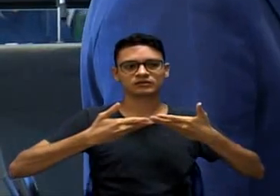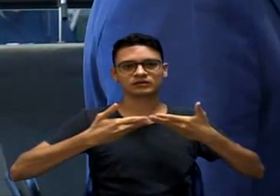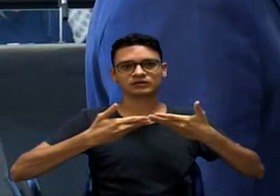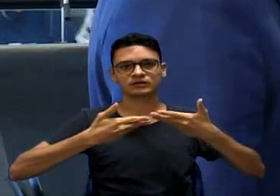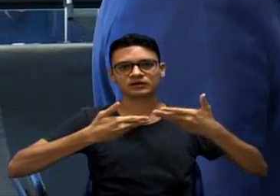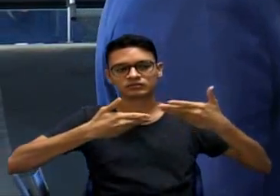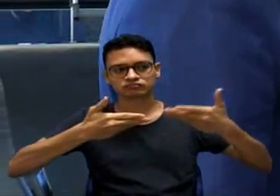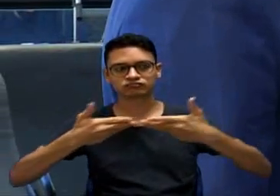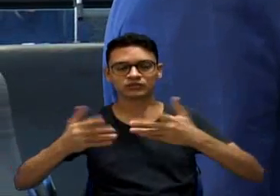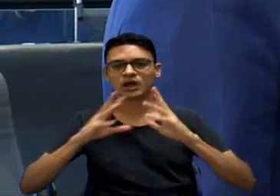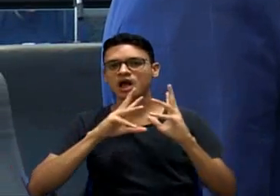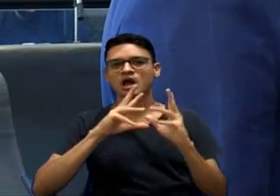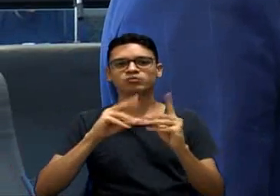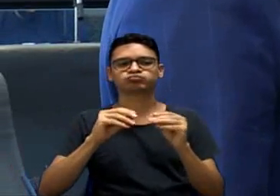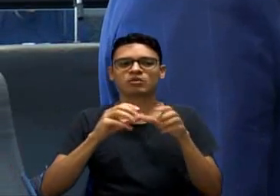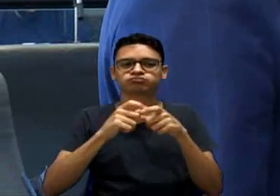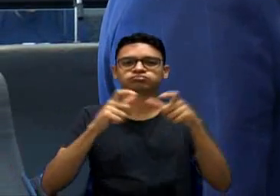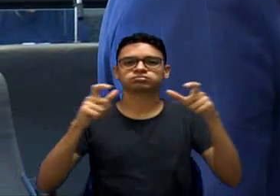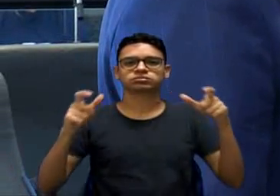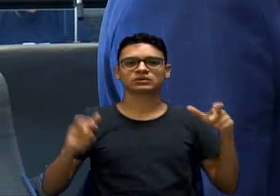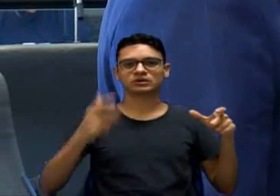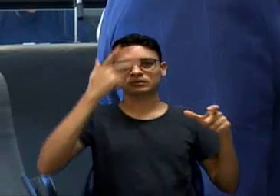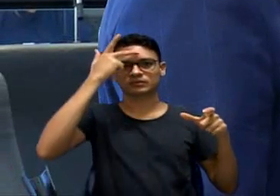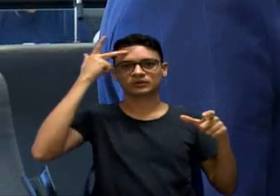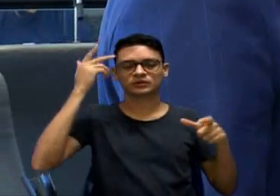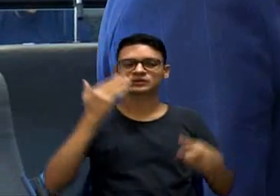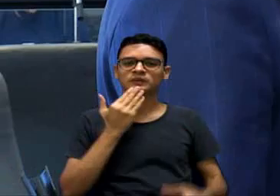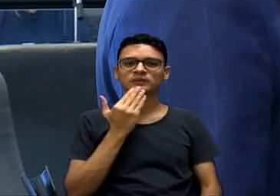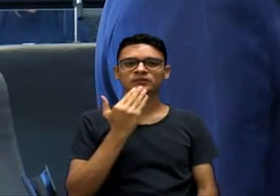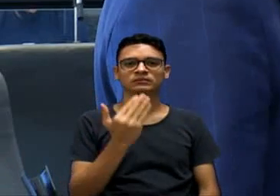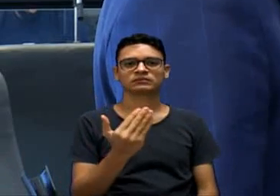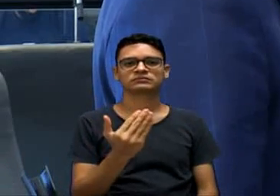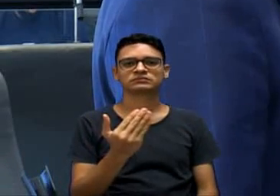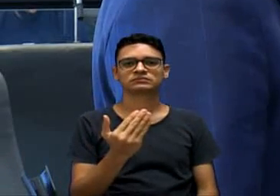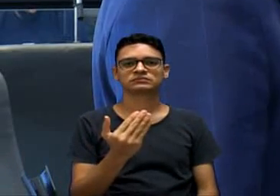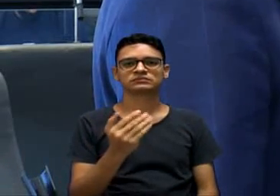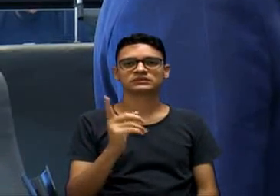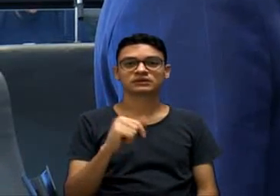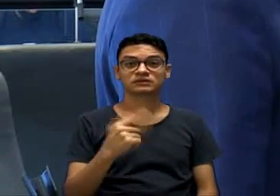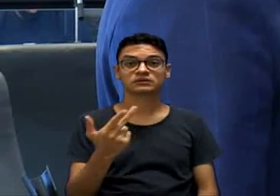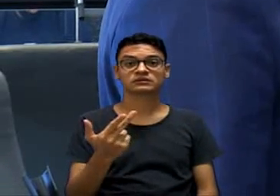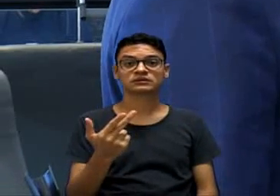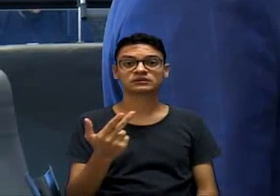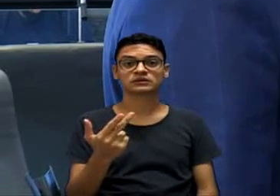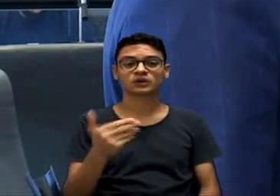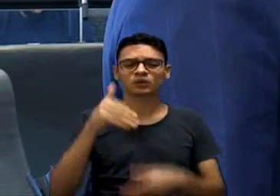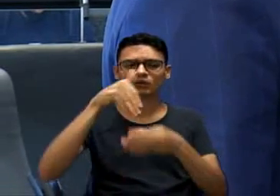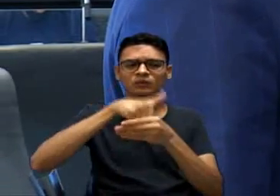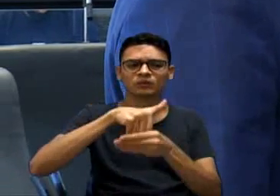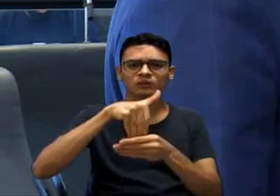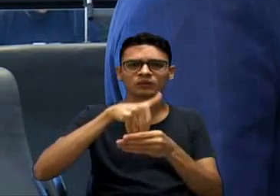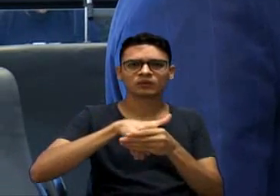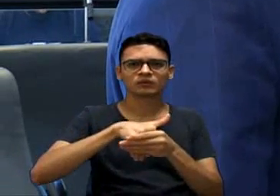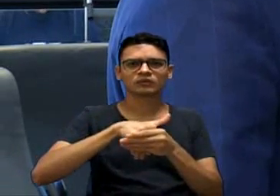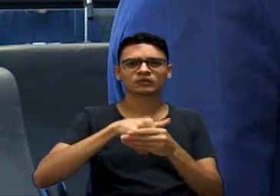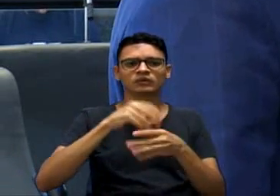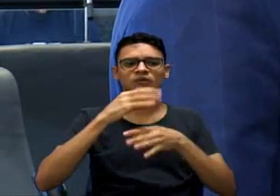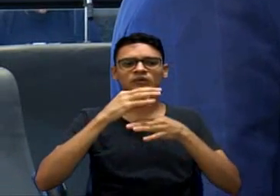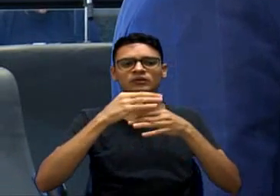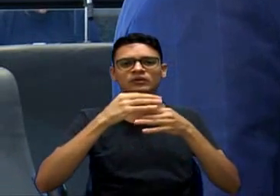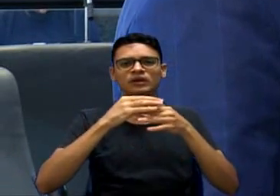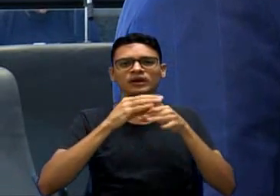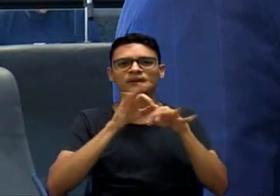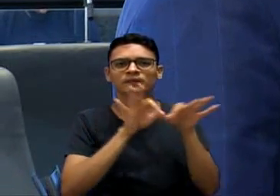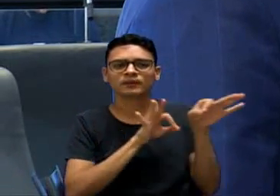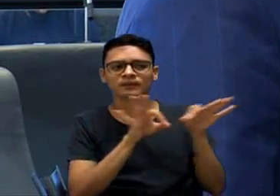pela maioria das pessoas solicitando única e exclusivamente a posicionamento em relação à votação do projeto do